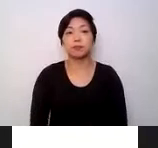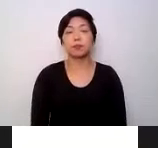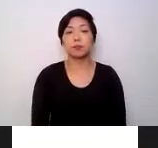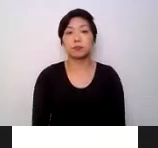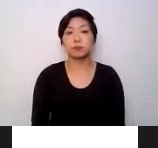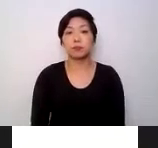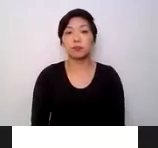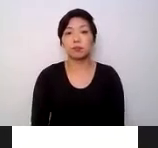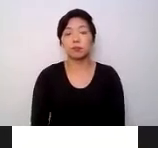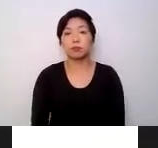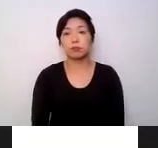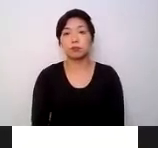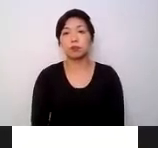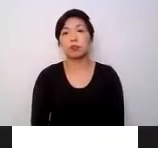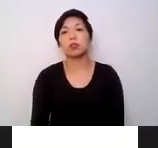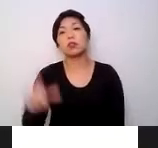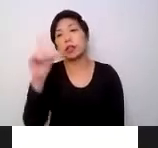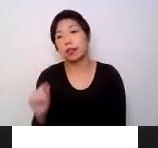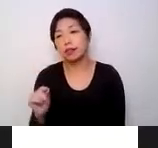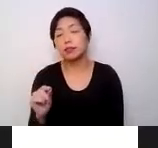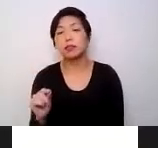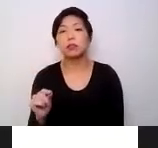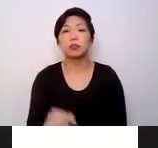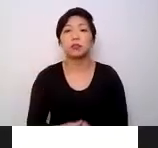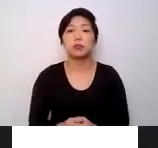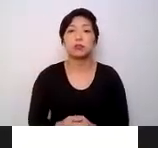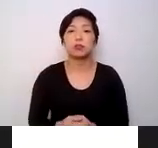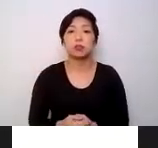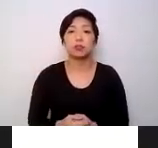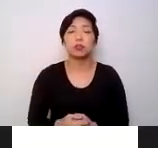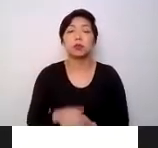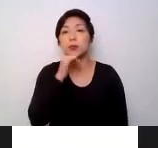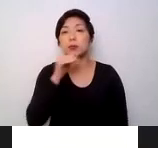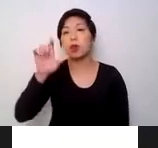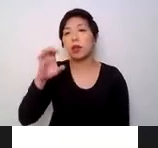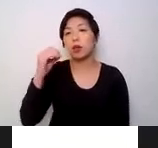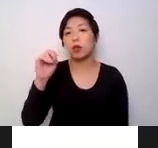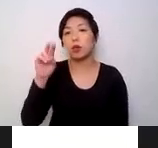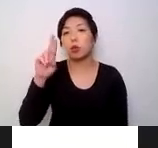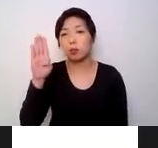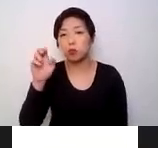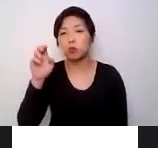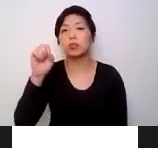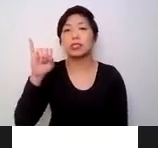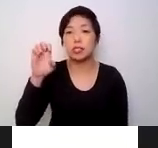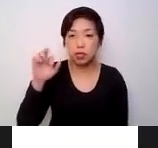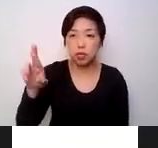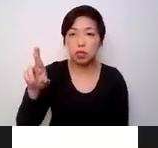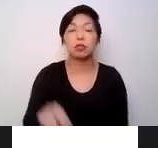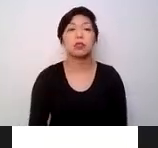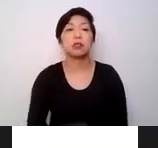retornando aos mestres italianos ao arquiteto de renome como Lecoguzier Alvaro Alto organizamos isso nessa